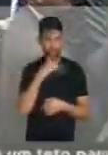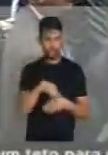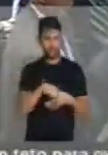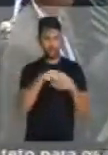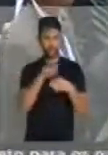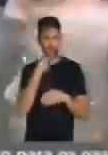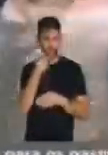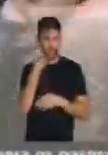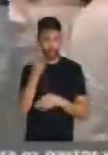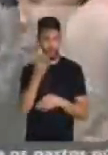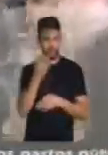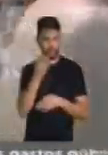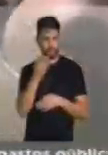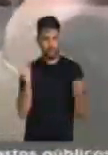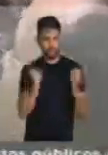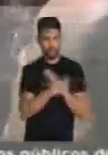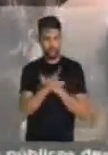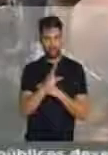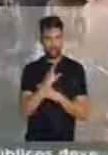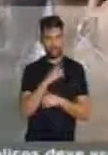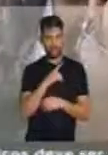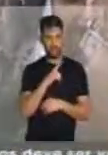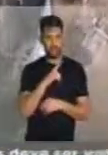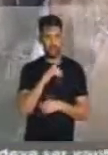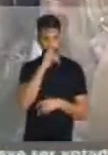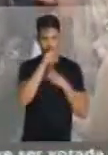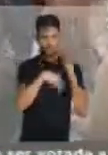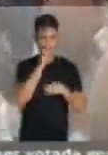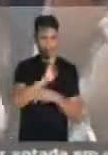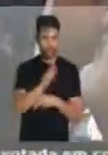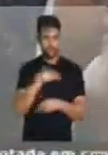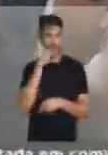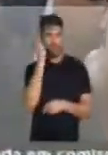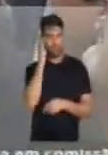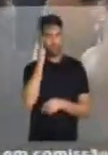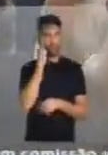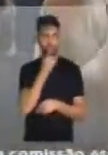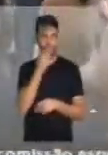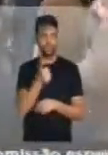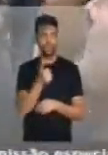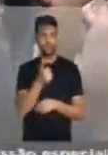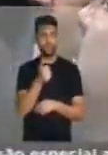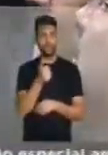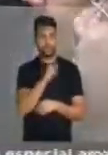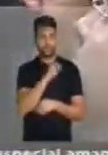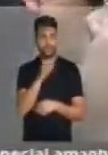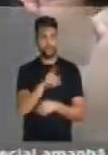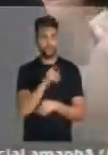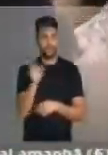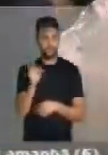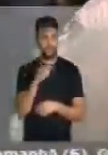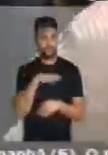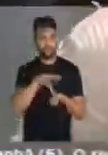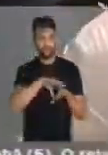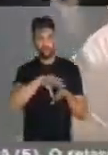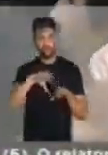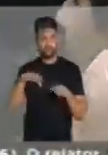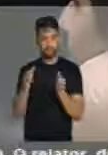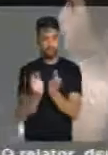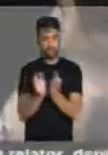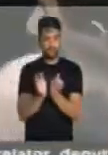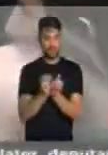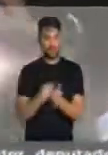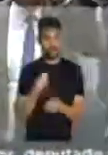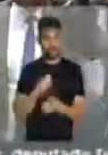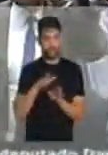a palavra? Sim. Tá, para concluir. Para concluir. O povo brasileiro sabe muito bem. Se o PT está de um lado e ele